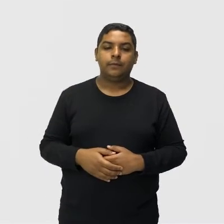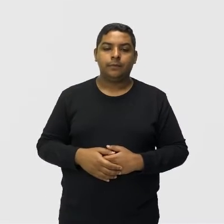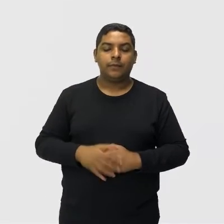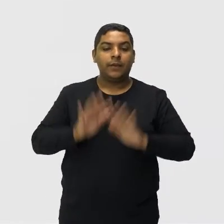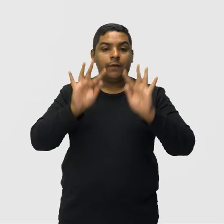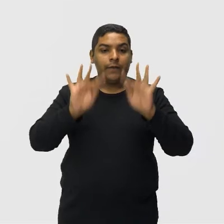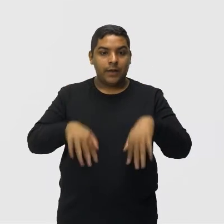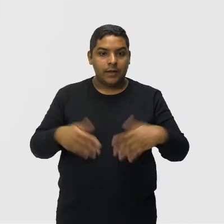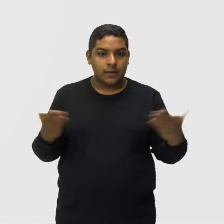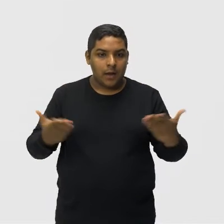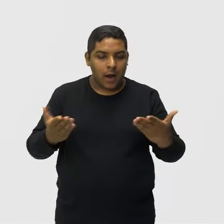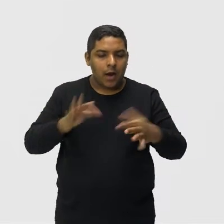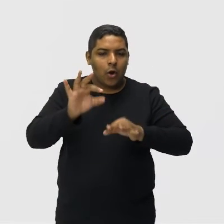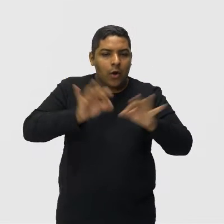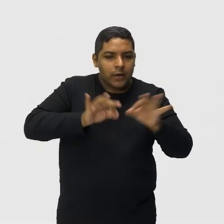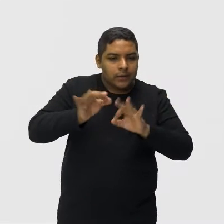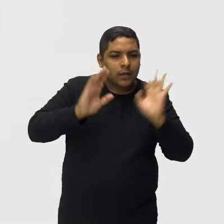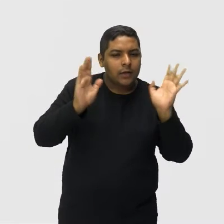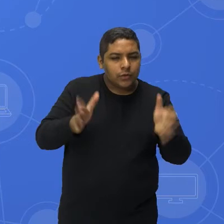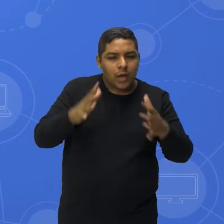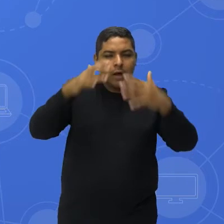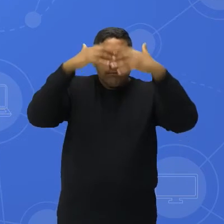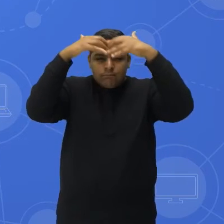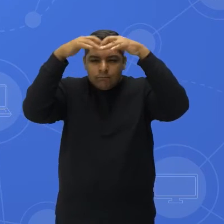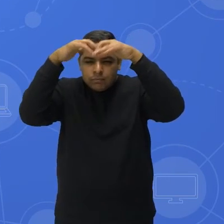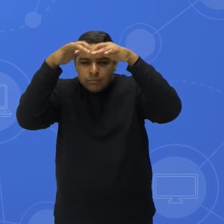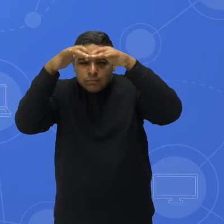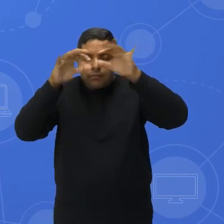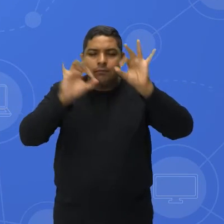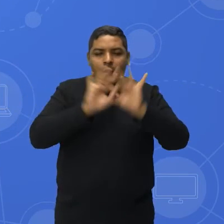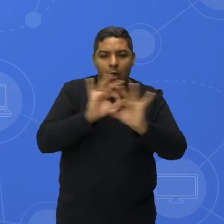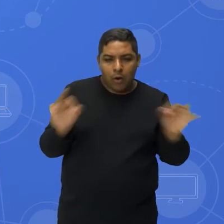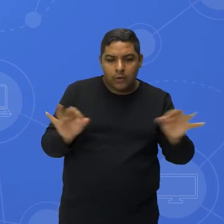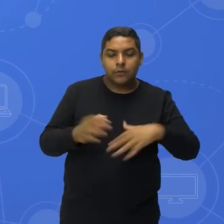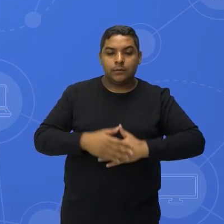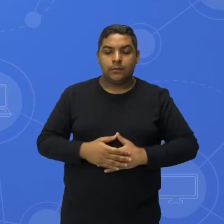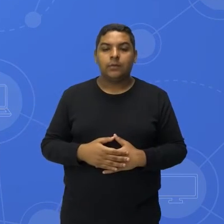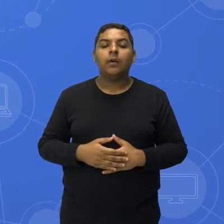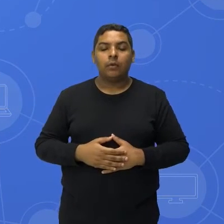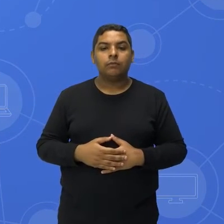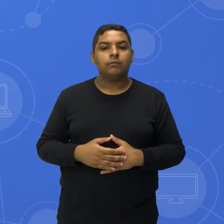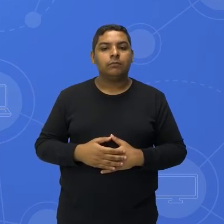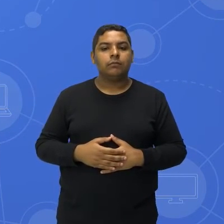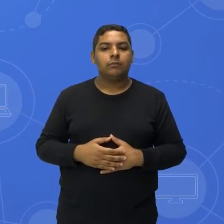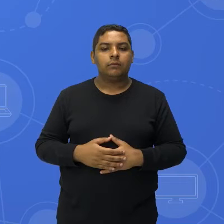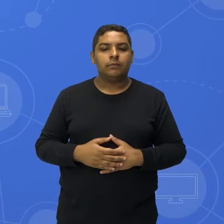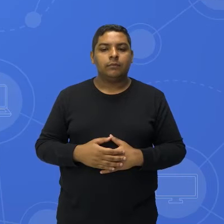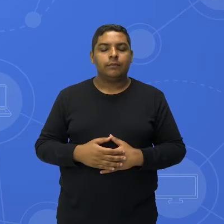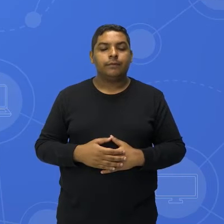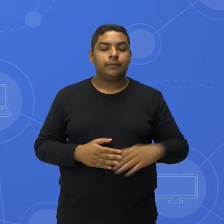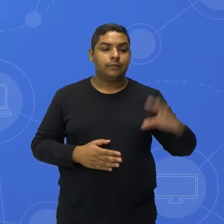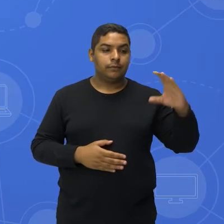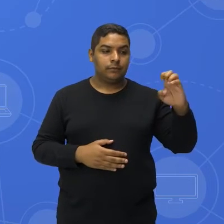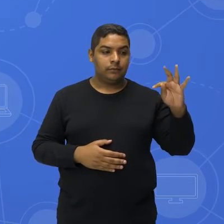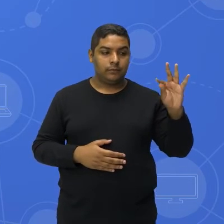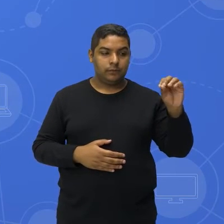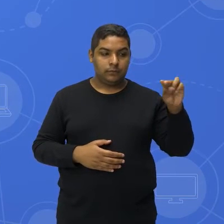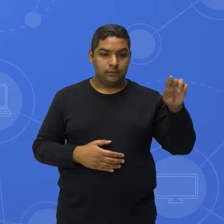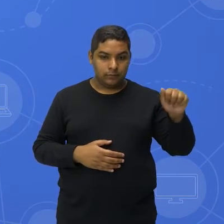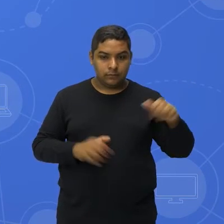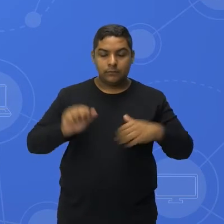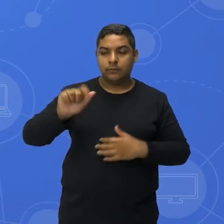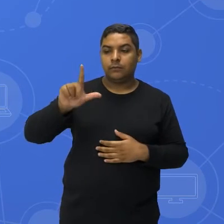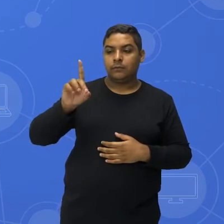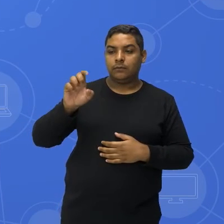Tudo finalizado aí, tudo organizado na mente de vocês. Então, só para reforçar, cetona e aldeído são